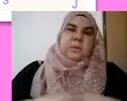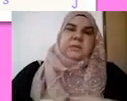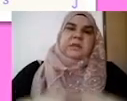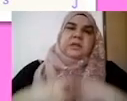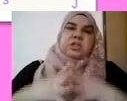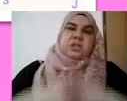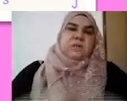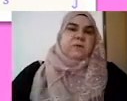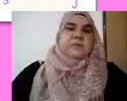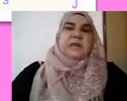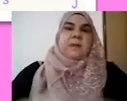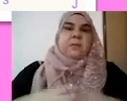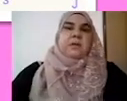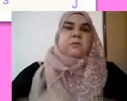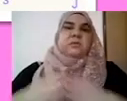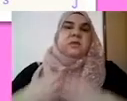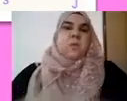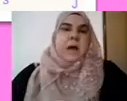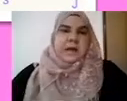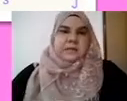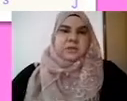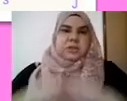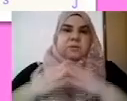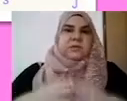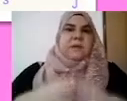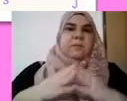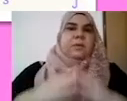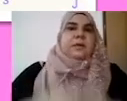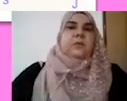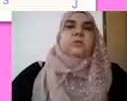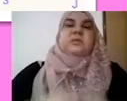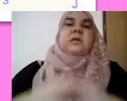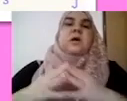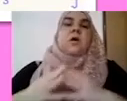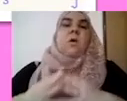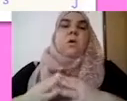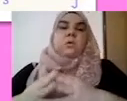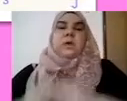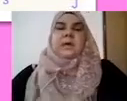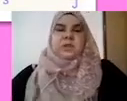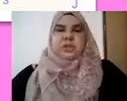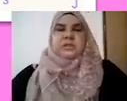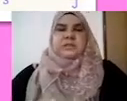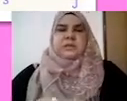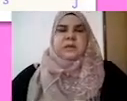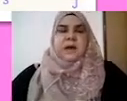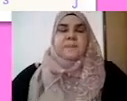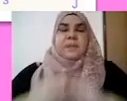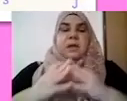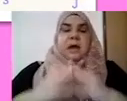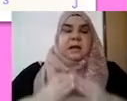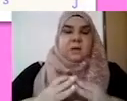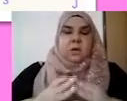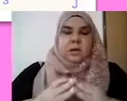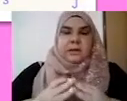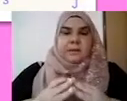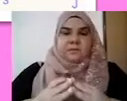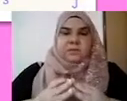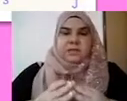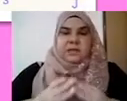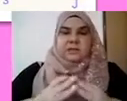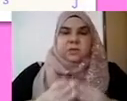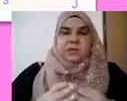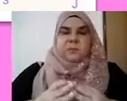na geometria, a gente não vai usar polígonos iguais, a gente vai usar polígonos congruentes, tá? Aqui eu coloquei